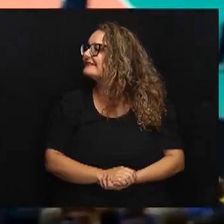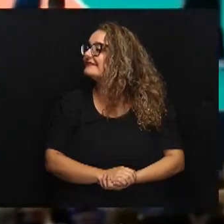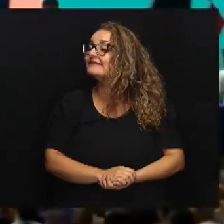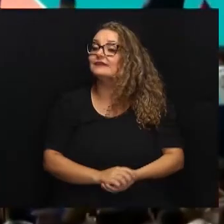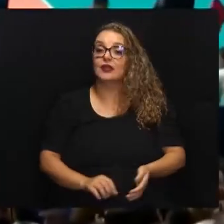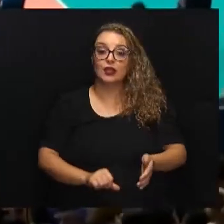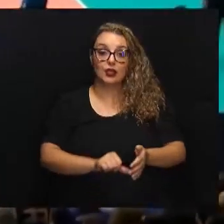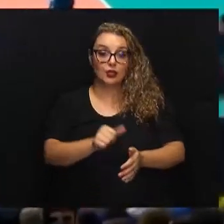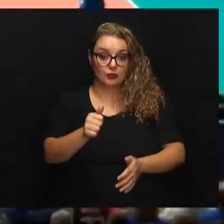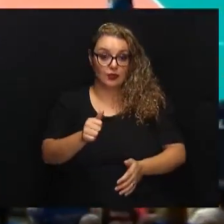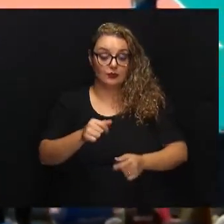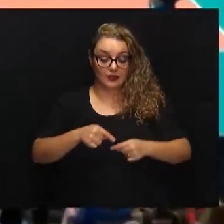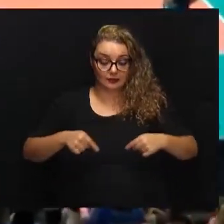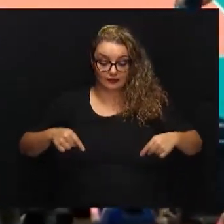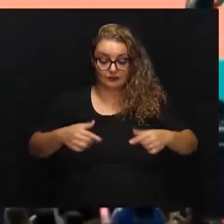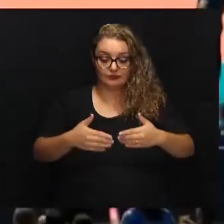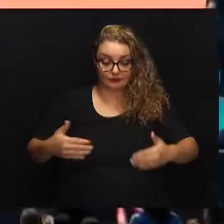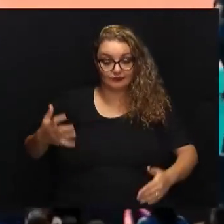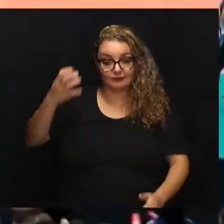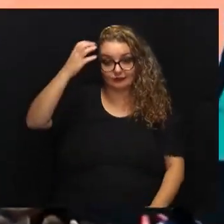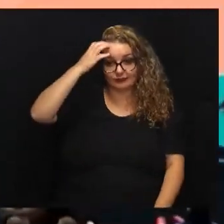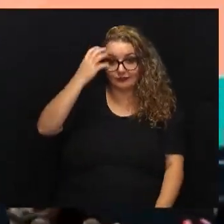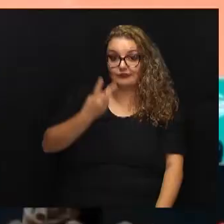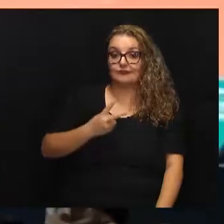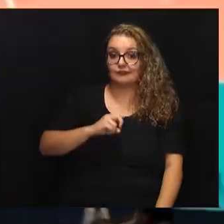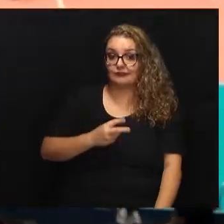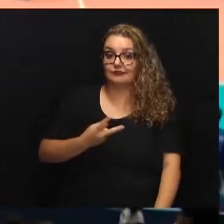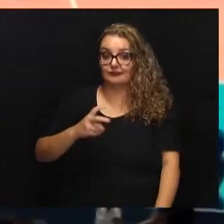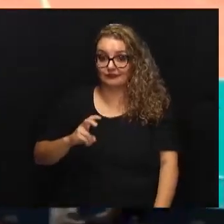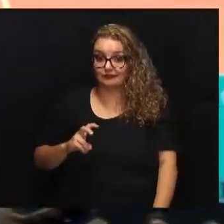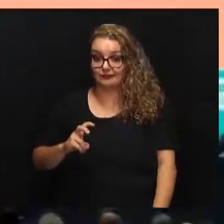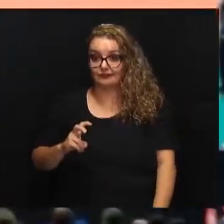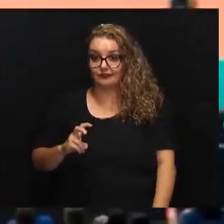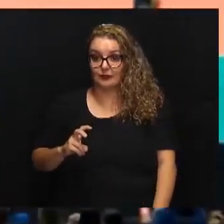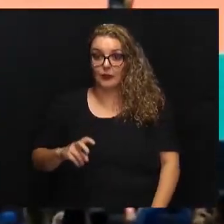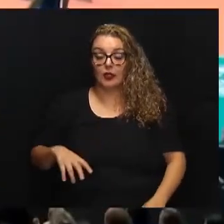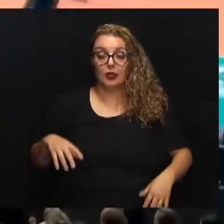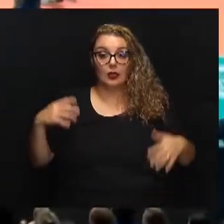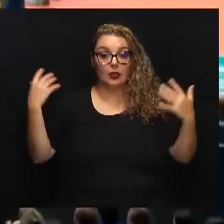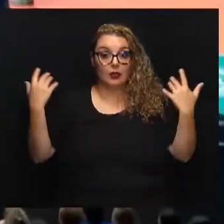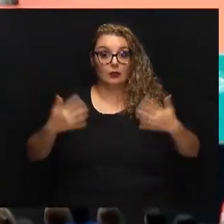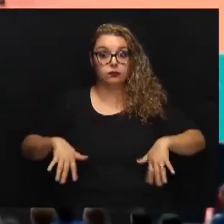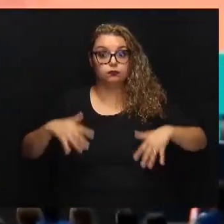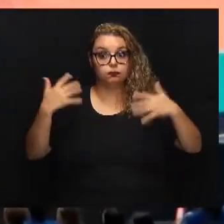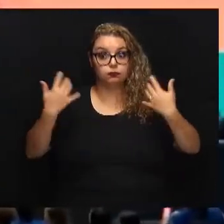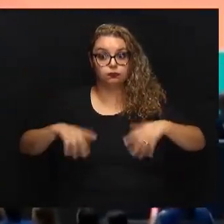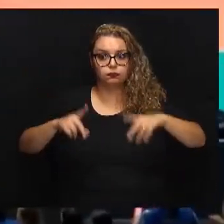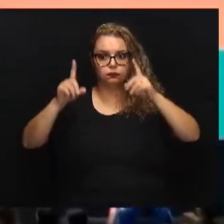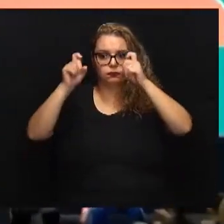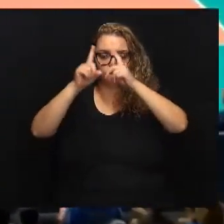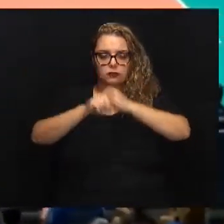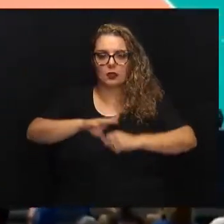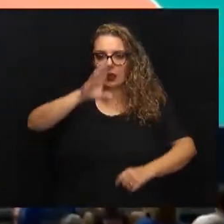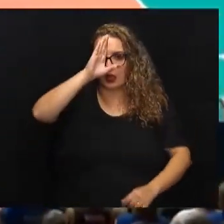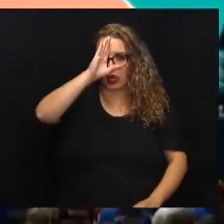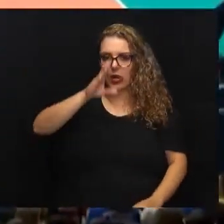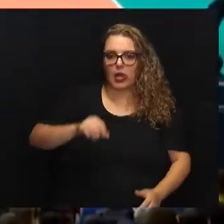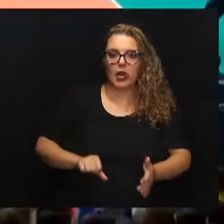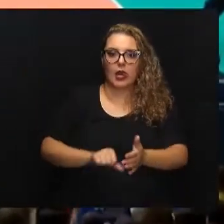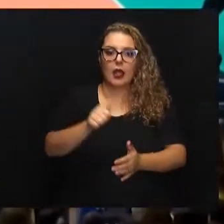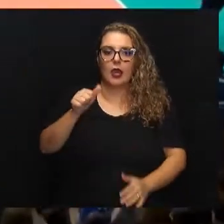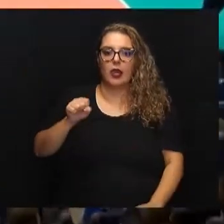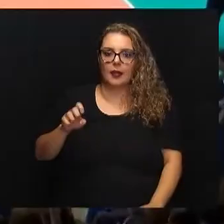Primeiro jogo no ginásio do Taquaral em 2025 e foi muito disputado, principalmente o primeiro